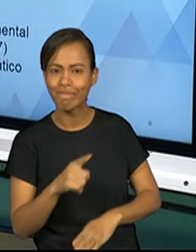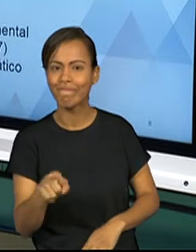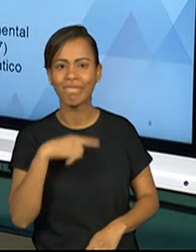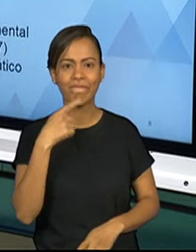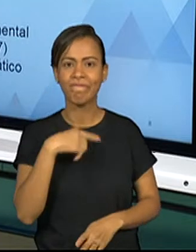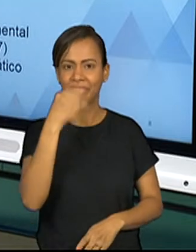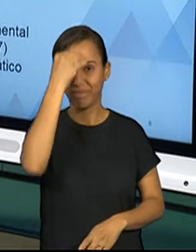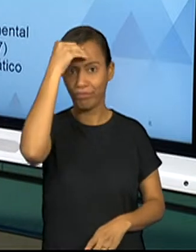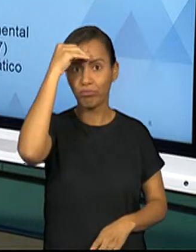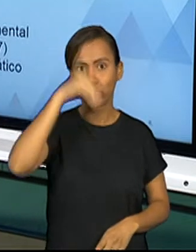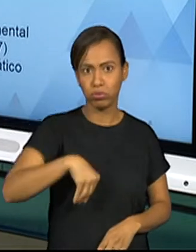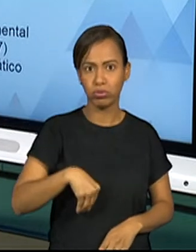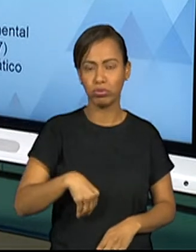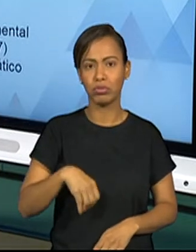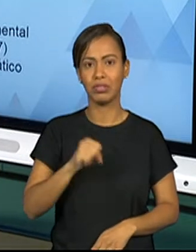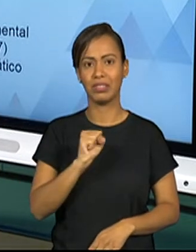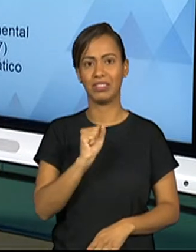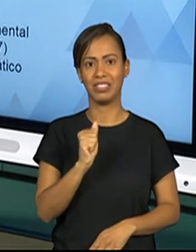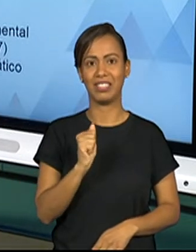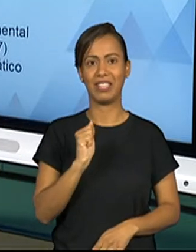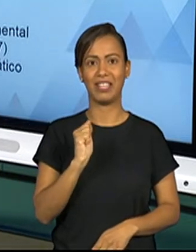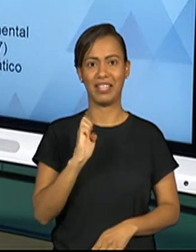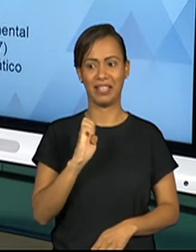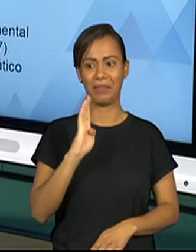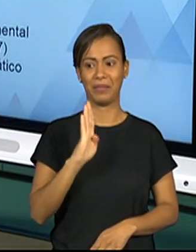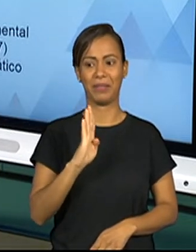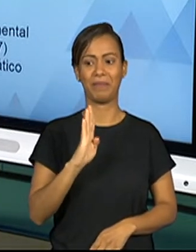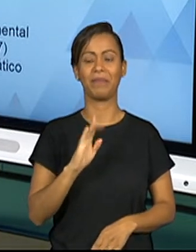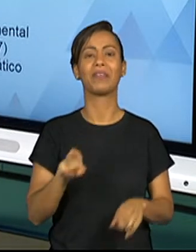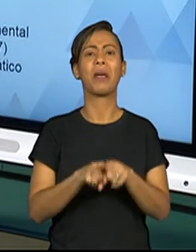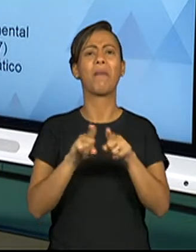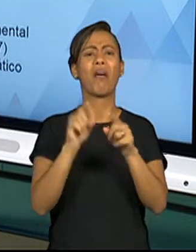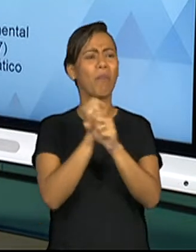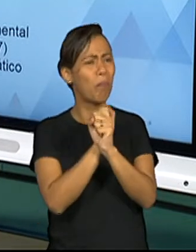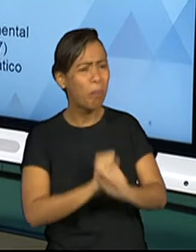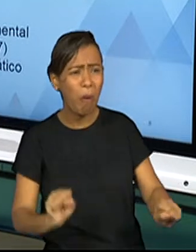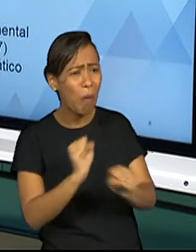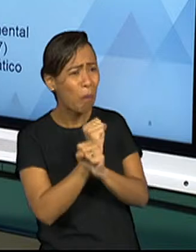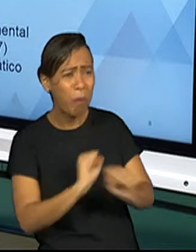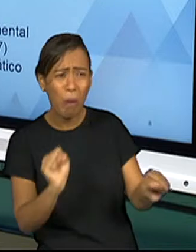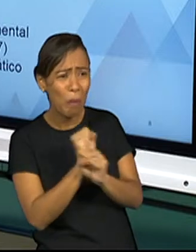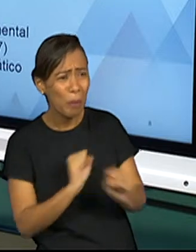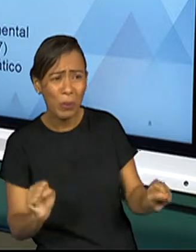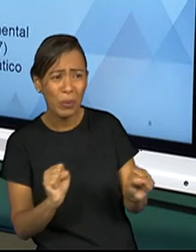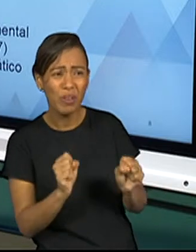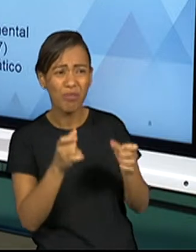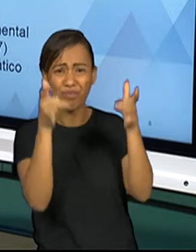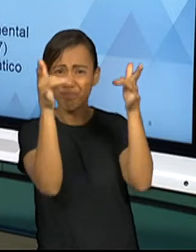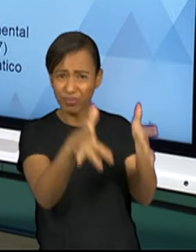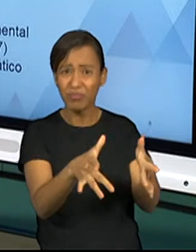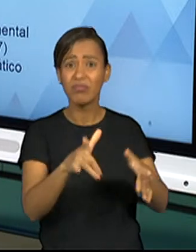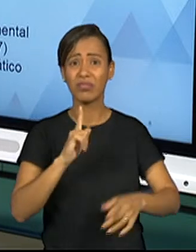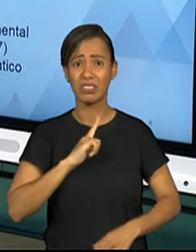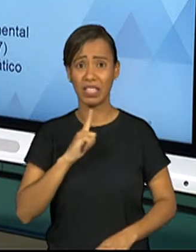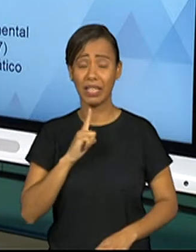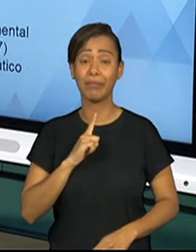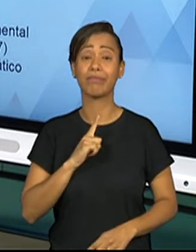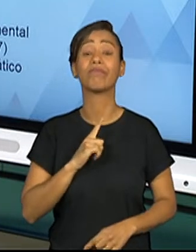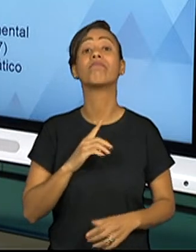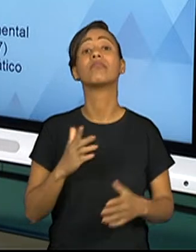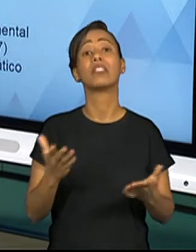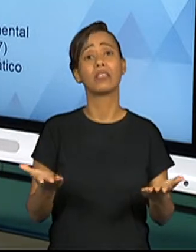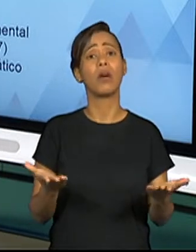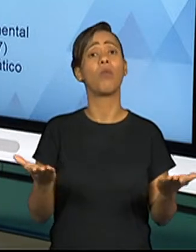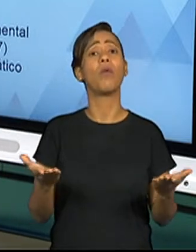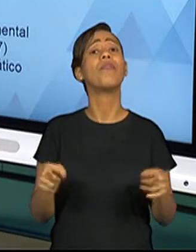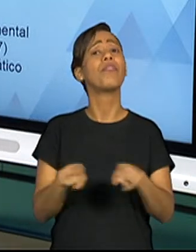do SAEB. Nós precisamos pensar em programas que vão garantir esse acesso e essa permanência. Então, quando eu